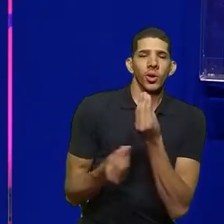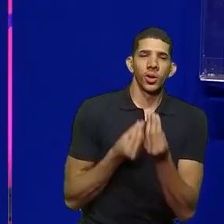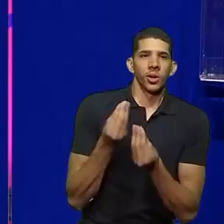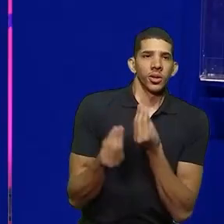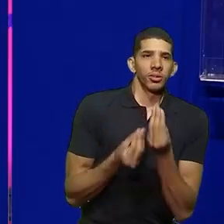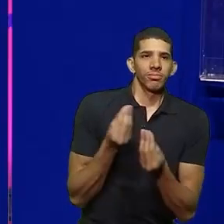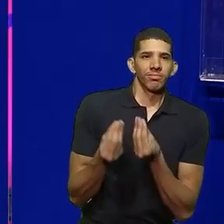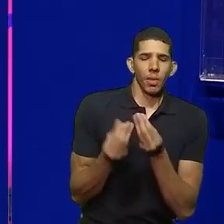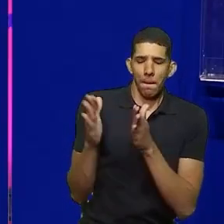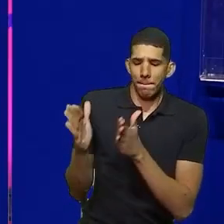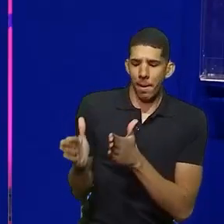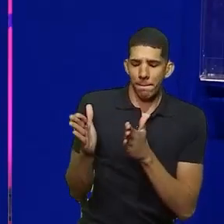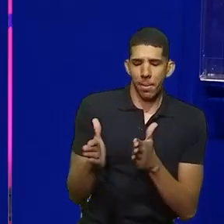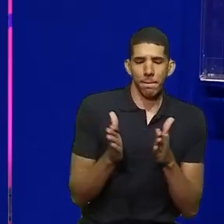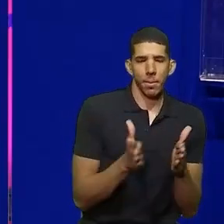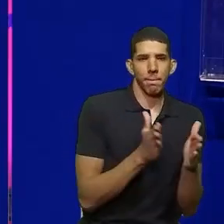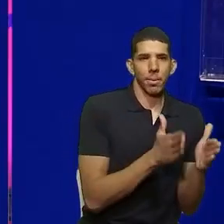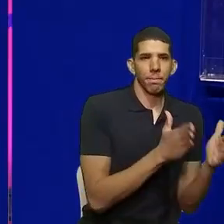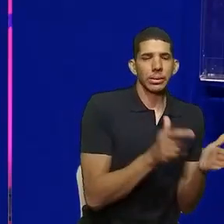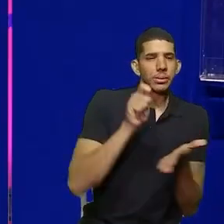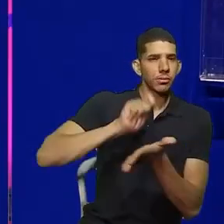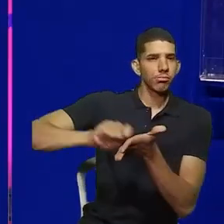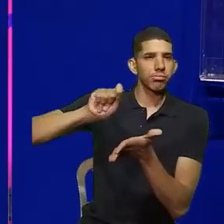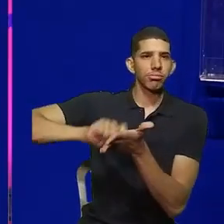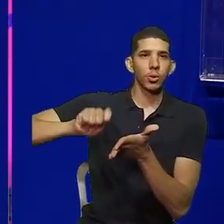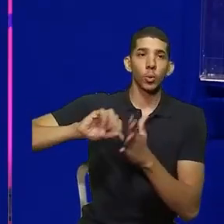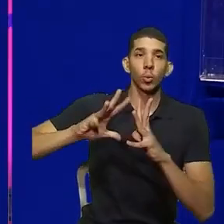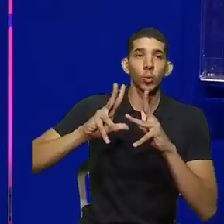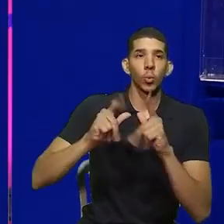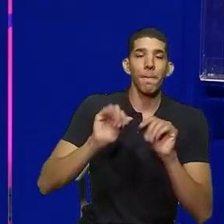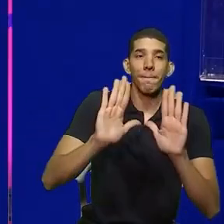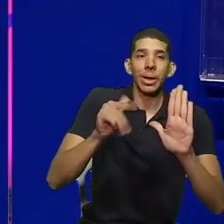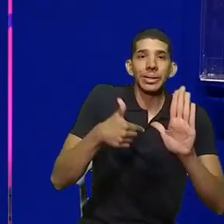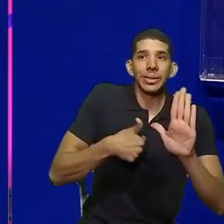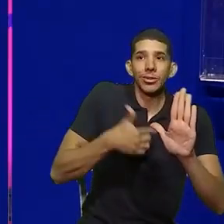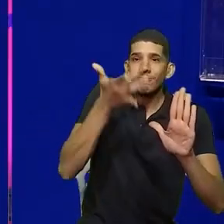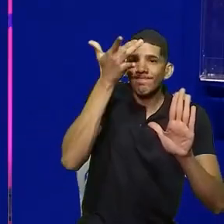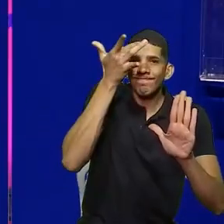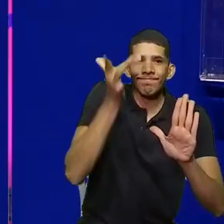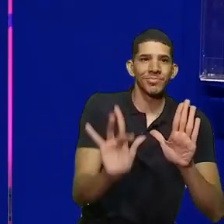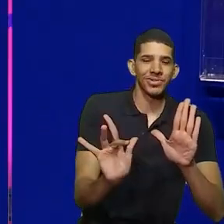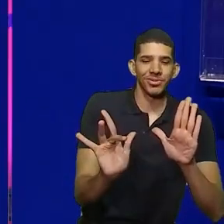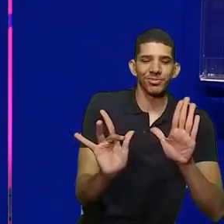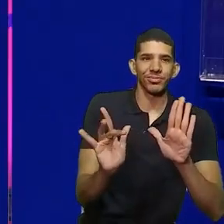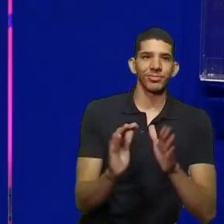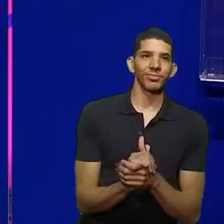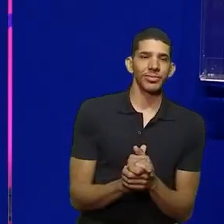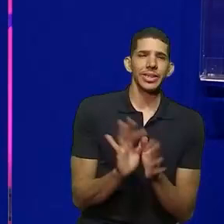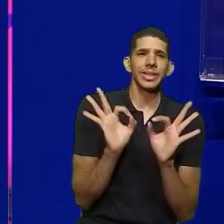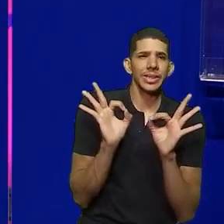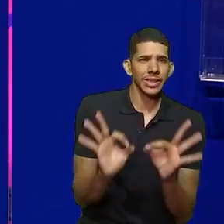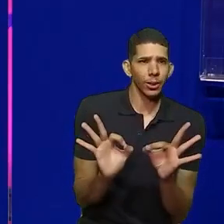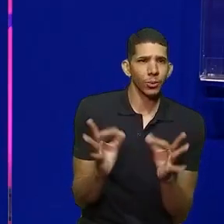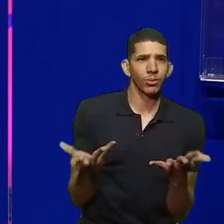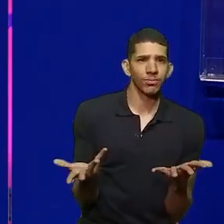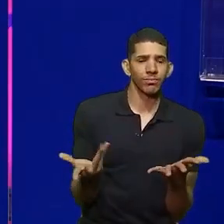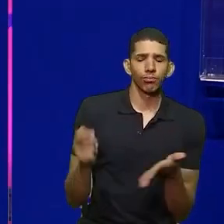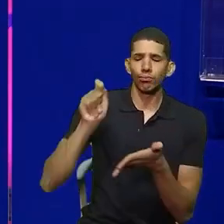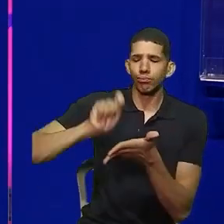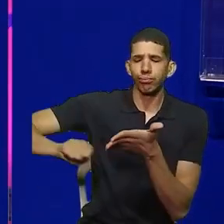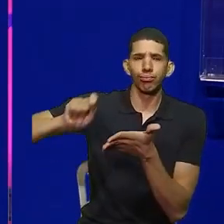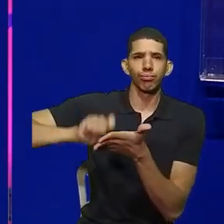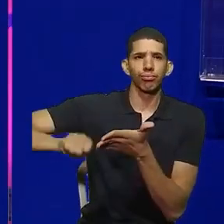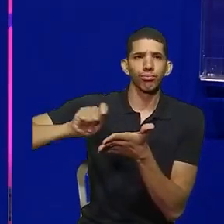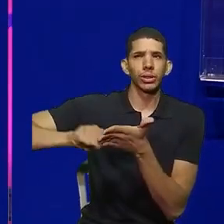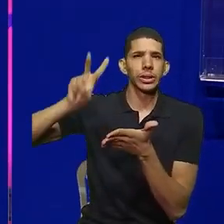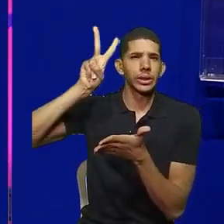eu queria escrever tudo de uma vez. Eu falei, eu não sei se eu vou escrever em sequência. Falei, eu vou escrever no que eu lembrar na